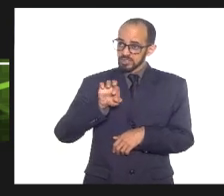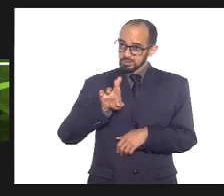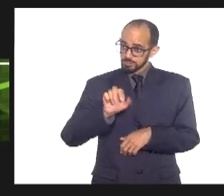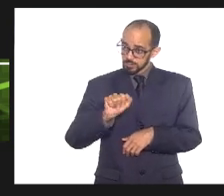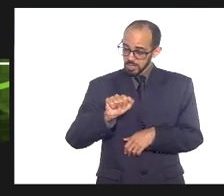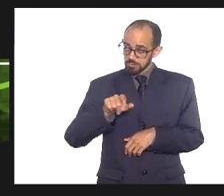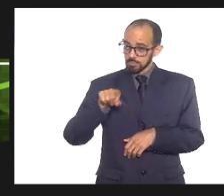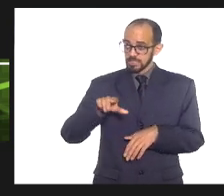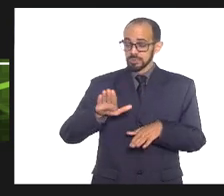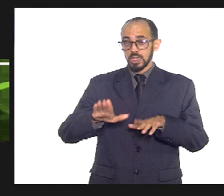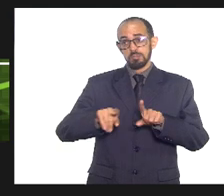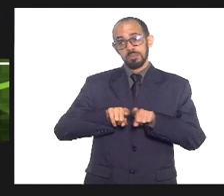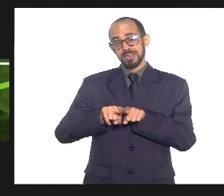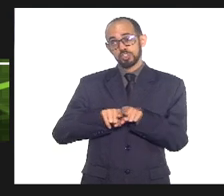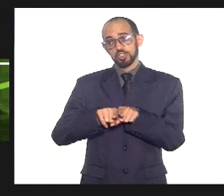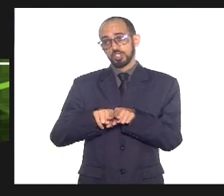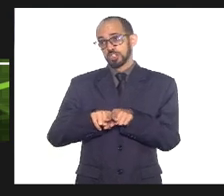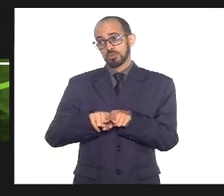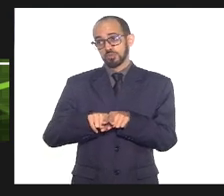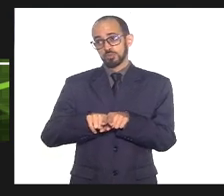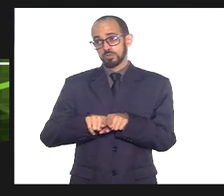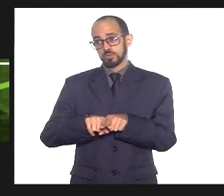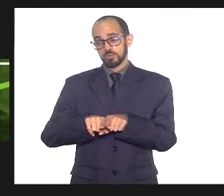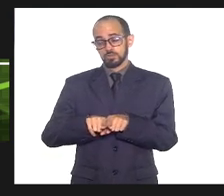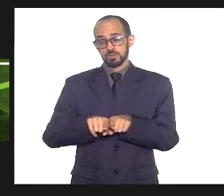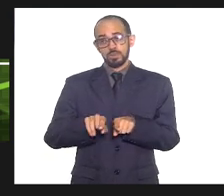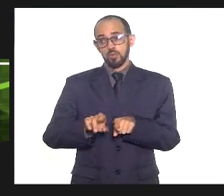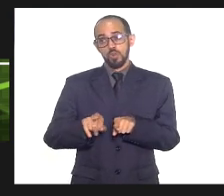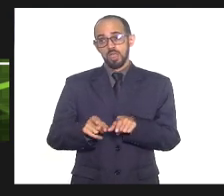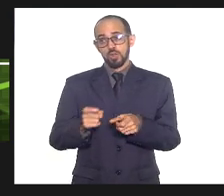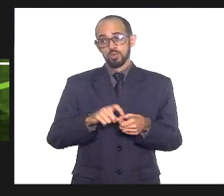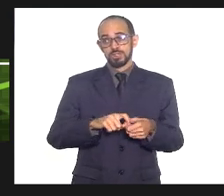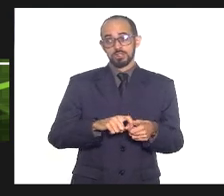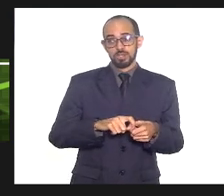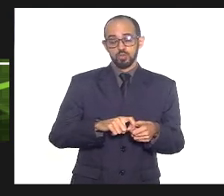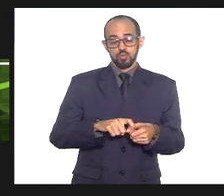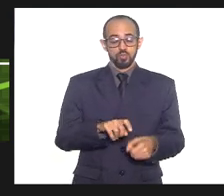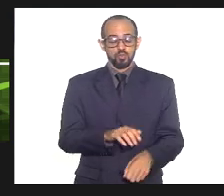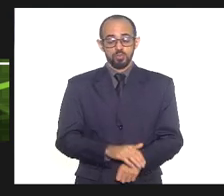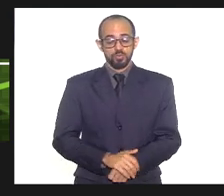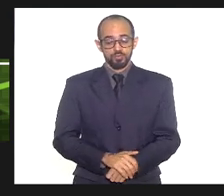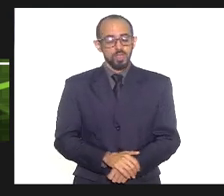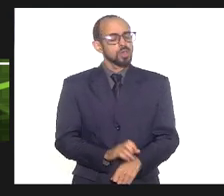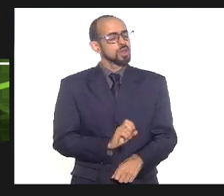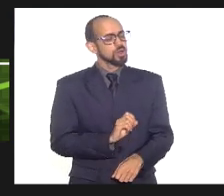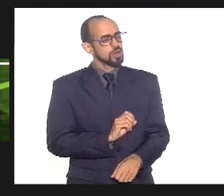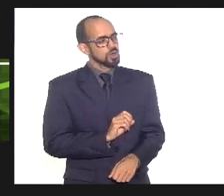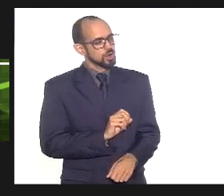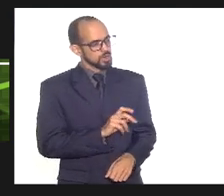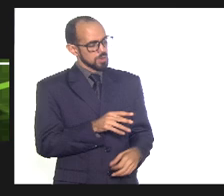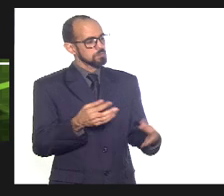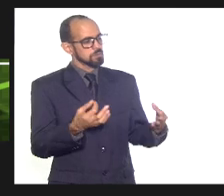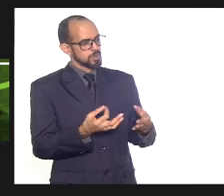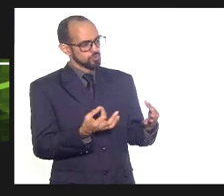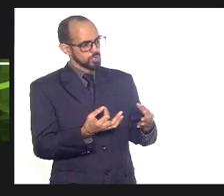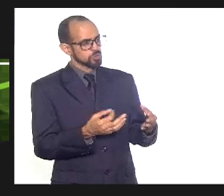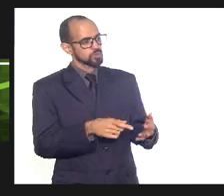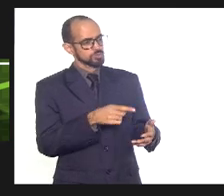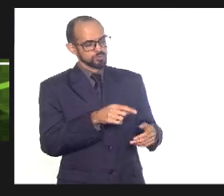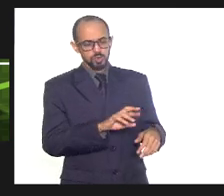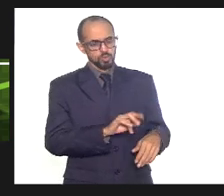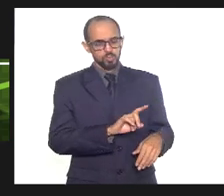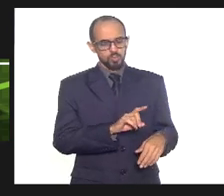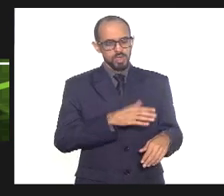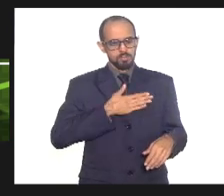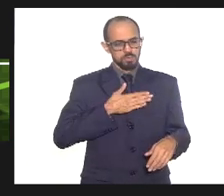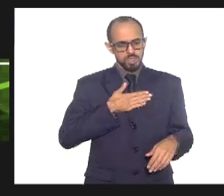partilha. Libra é partilha, perfeitamente. Então, não é pertinente a questão que eu ia levantar.